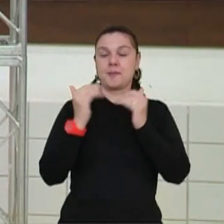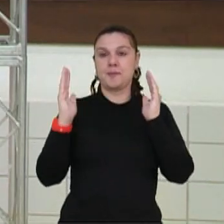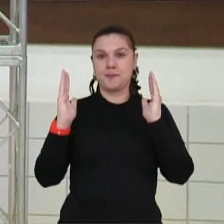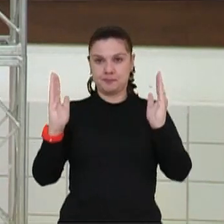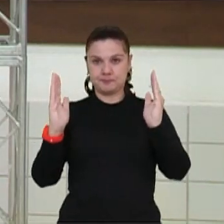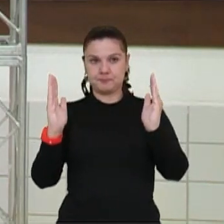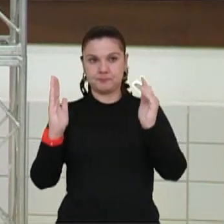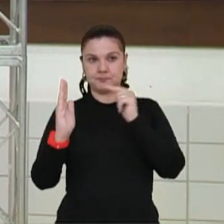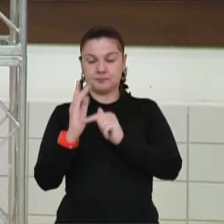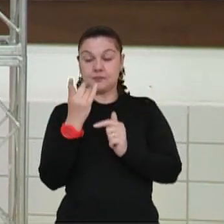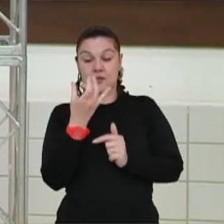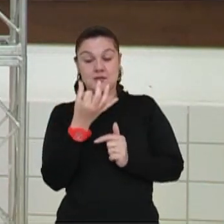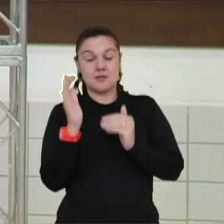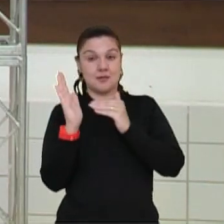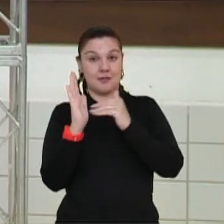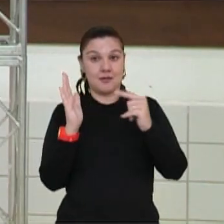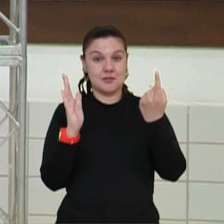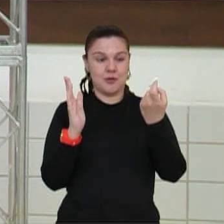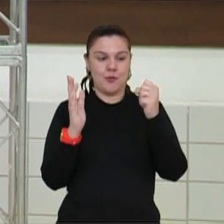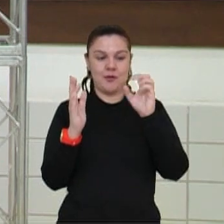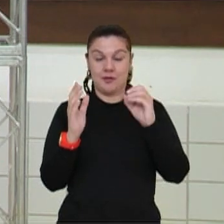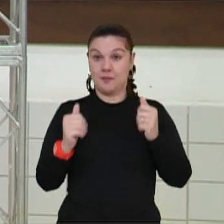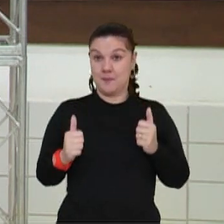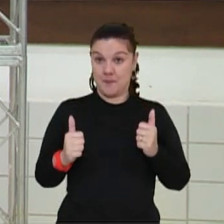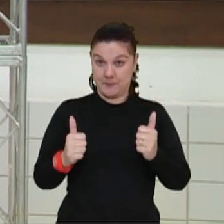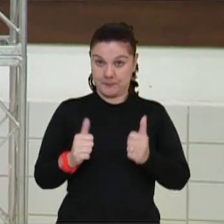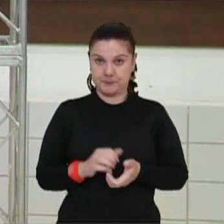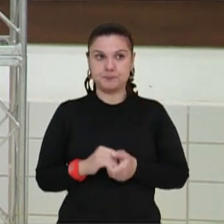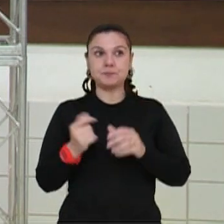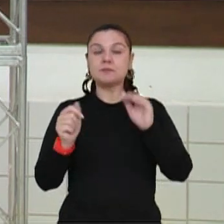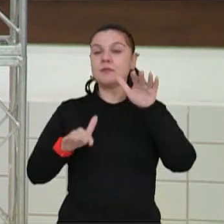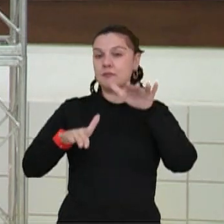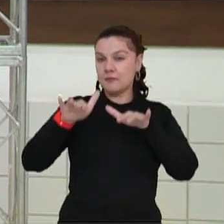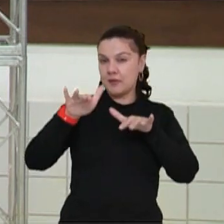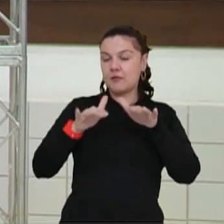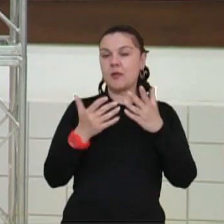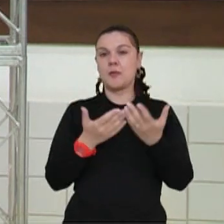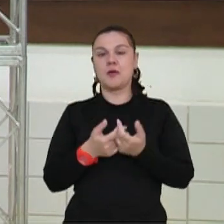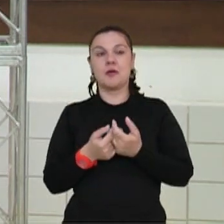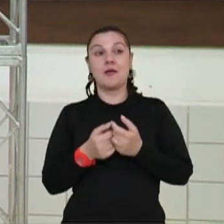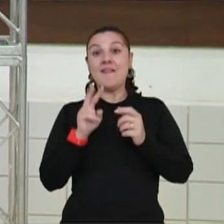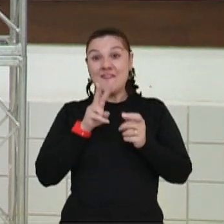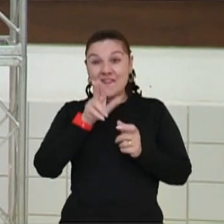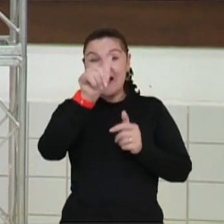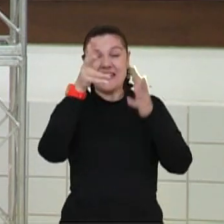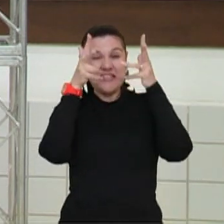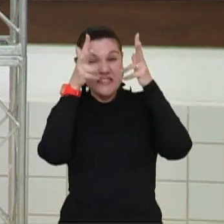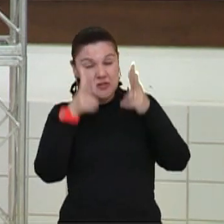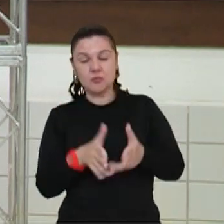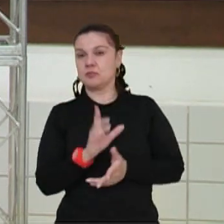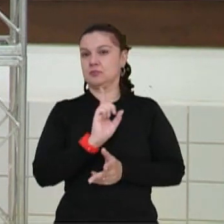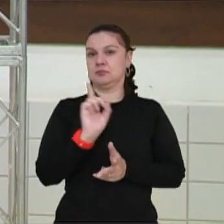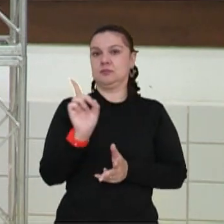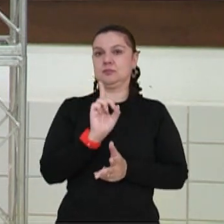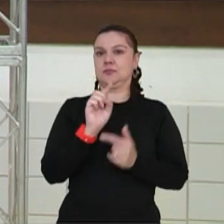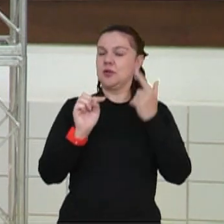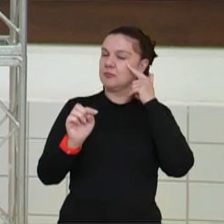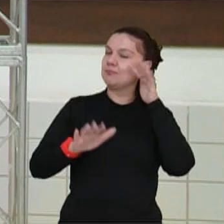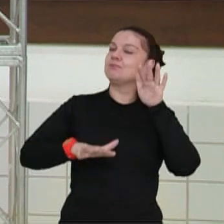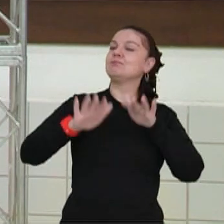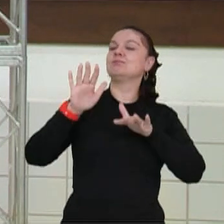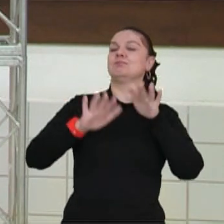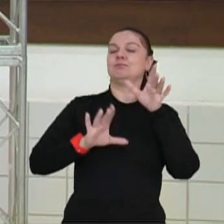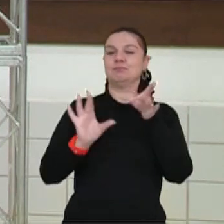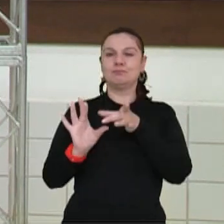aproximar desse resultado que nós fizemos para os 20 alunos ali da amostra. Eles tendem a se aproximar, não significa que vai bater exatamente como a gente